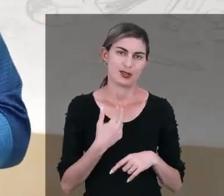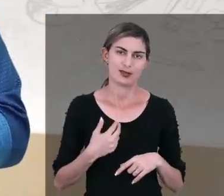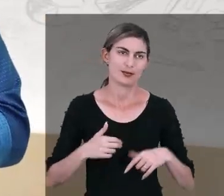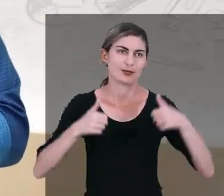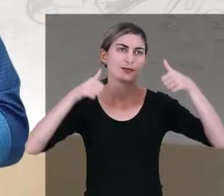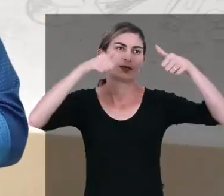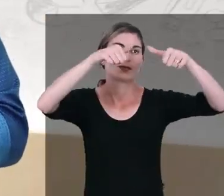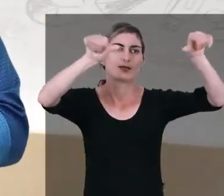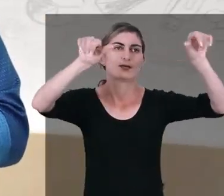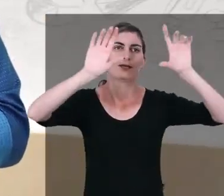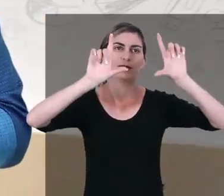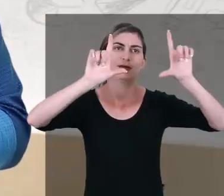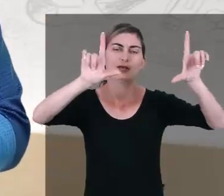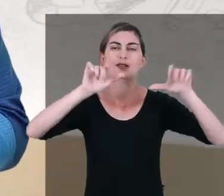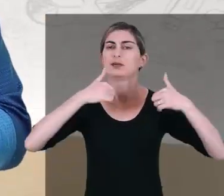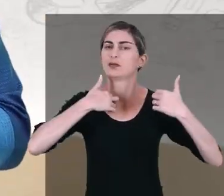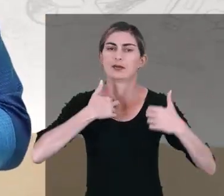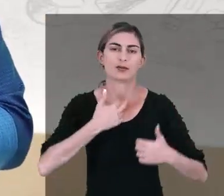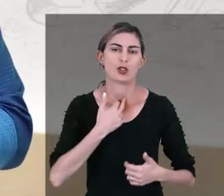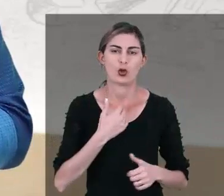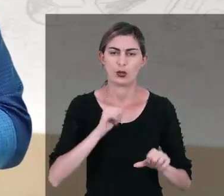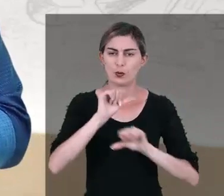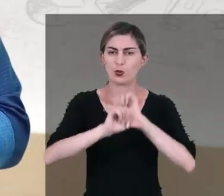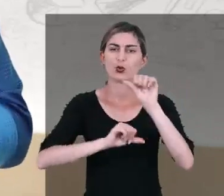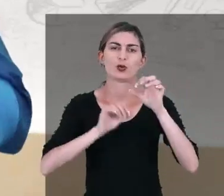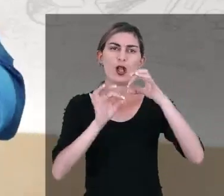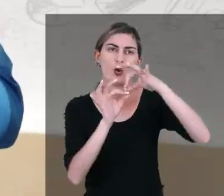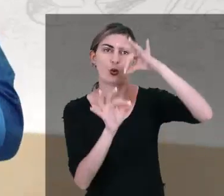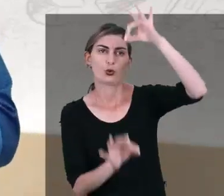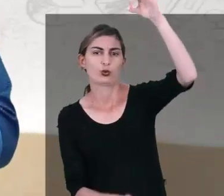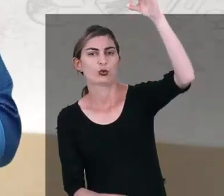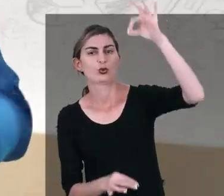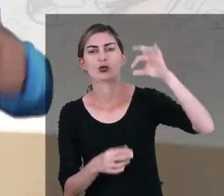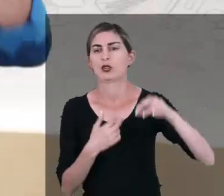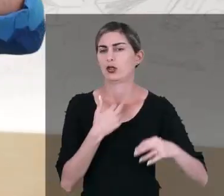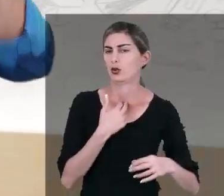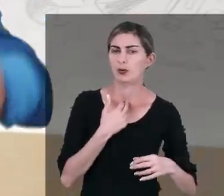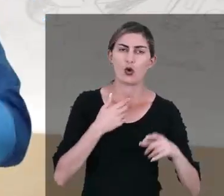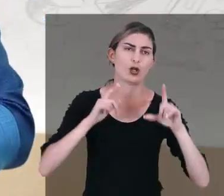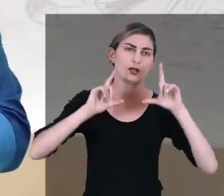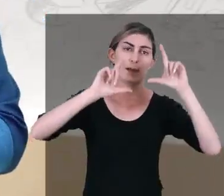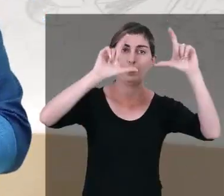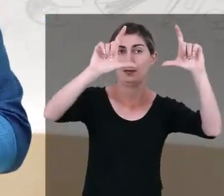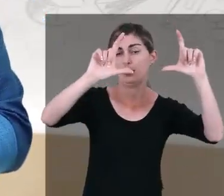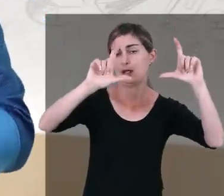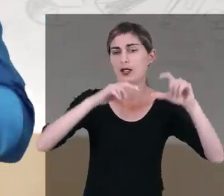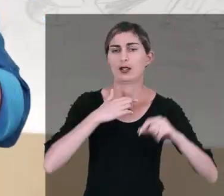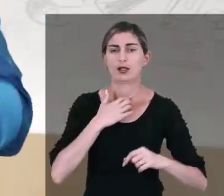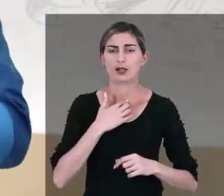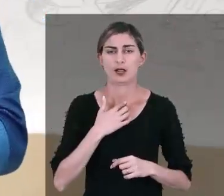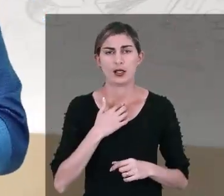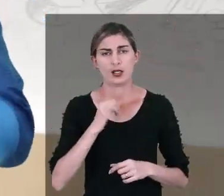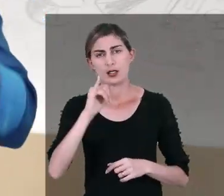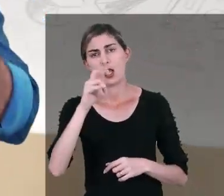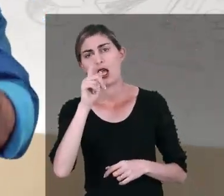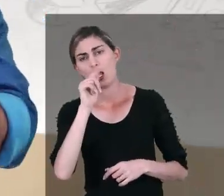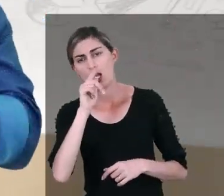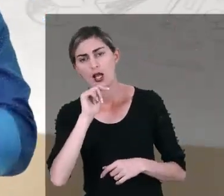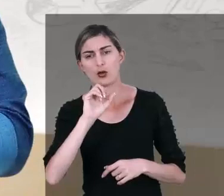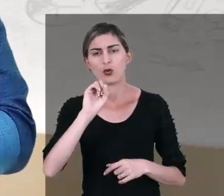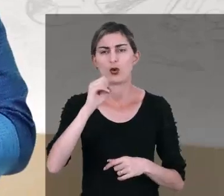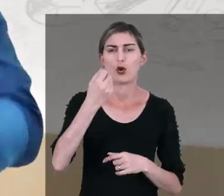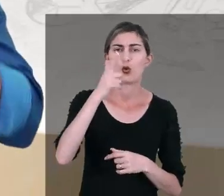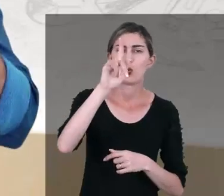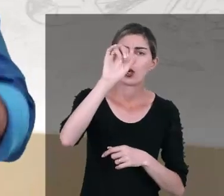na parede, né? A gente não pode mudar a altura disso, a gente não pode mudar a placa que existe em cima do extintor, indicando se ele é de água, de